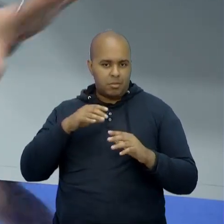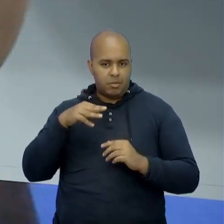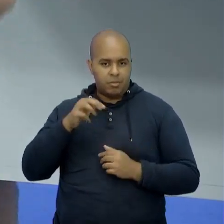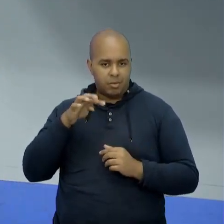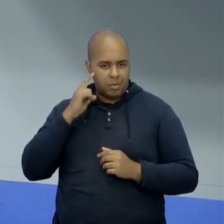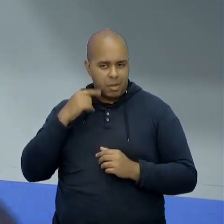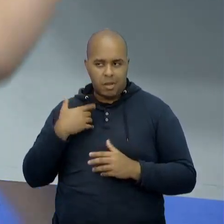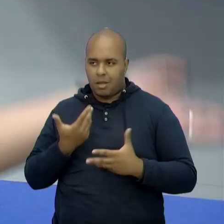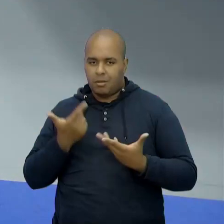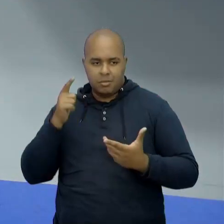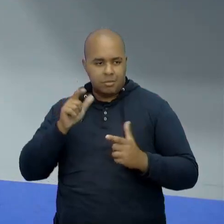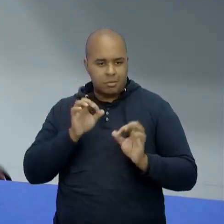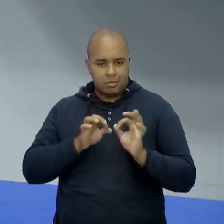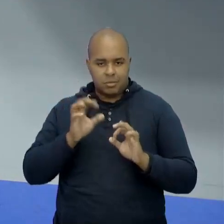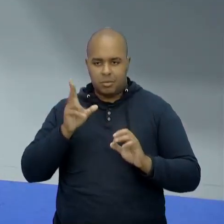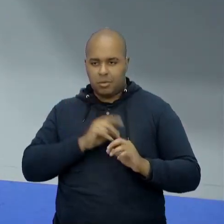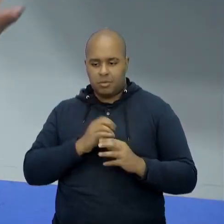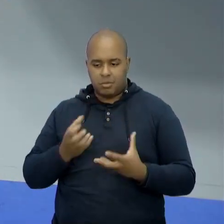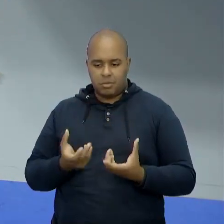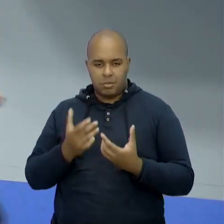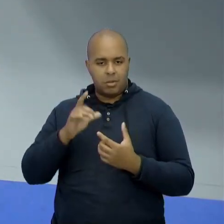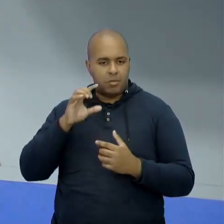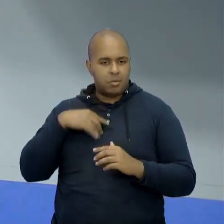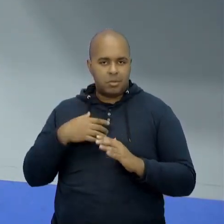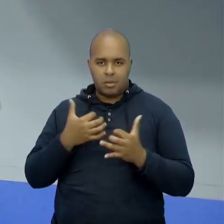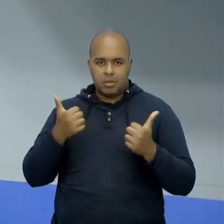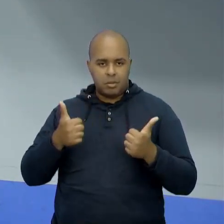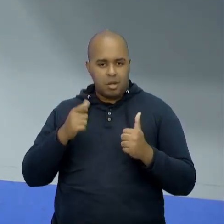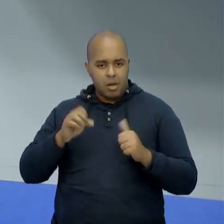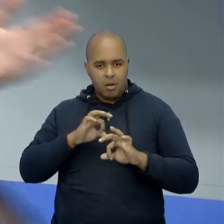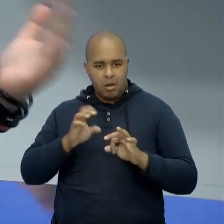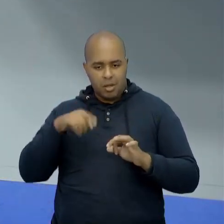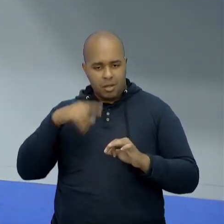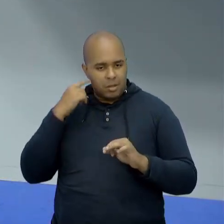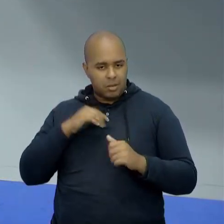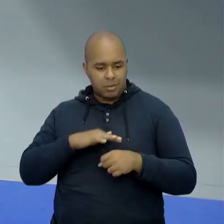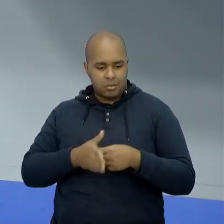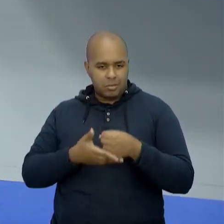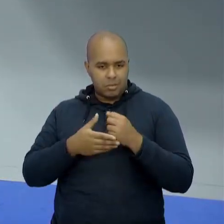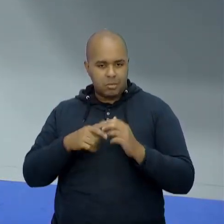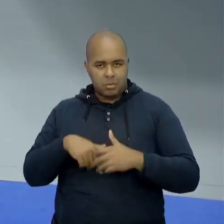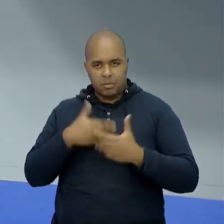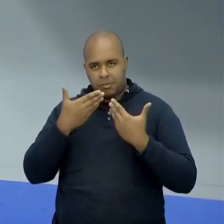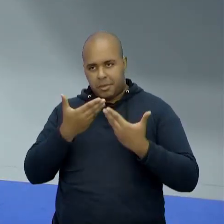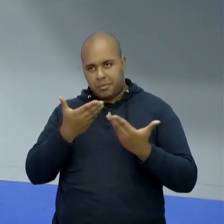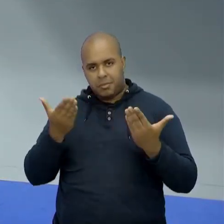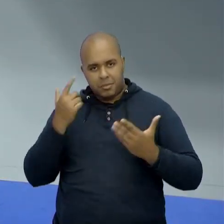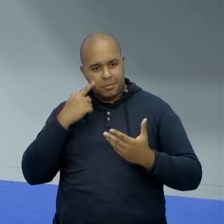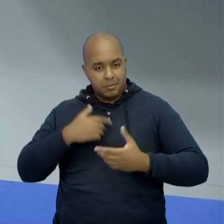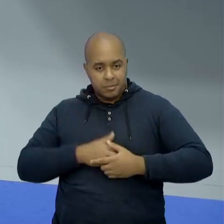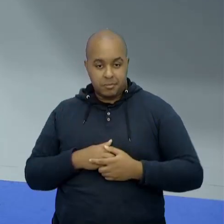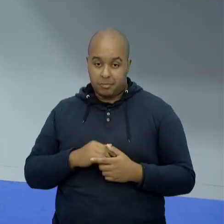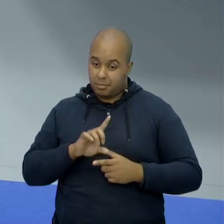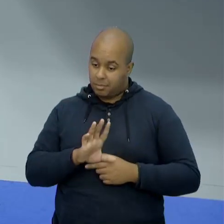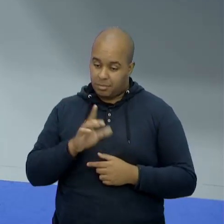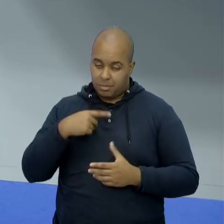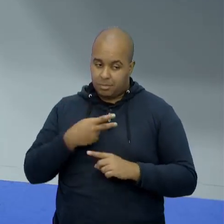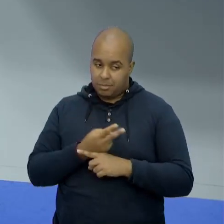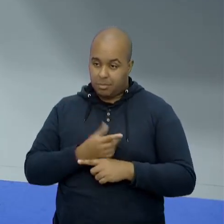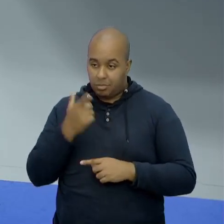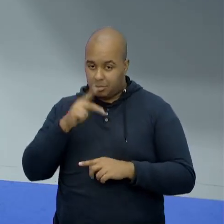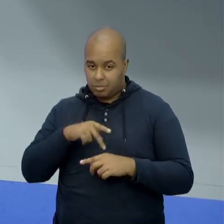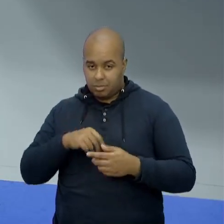tá lá, arrasando. Nossa, o carbono tá em dia, a gente tá aqui em sustentabilidade, um beijo para vocês. Só que tá explorando